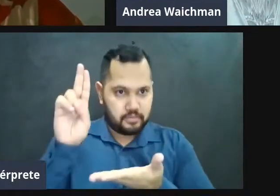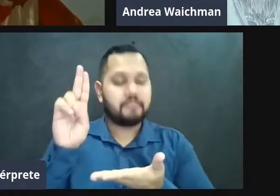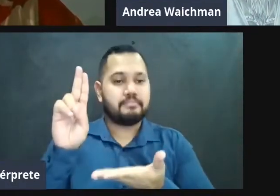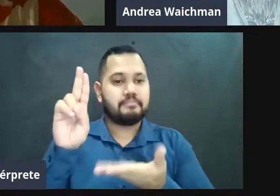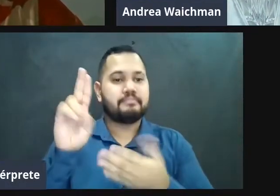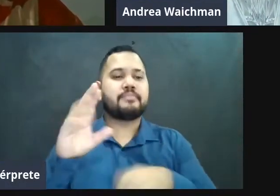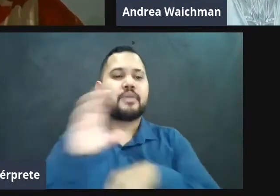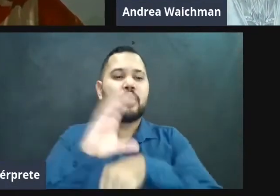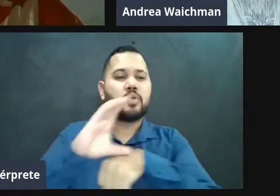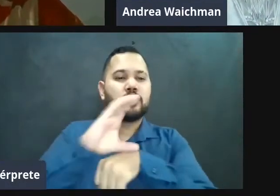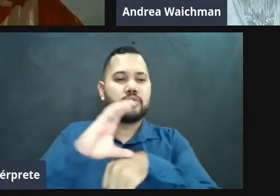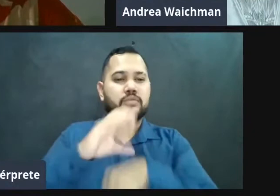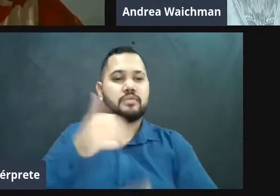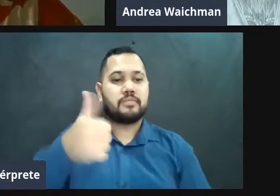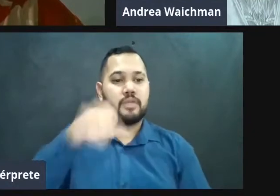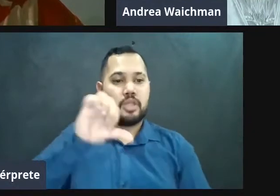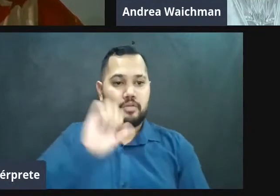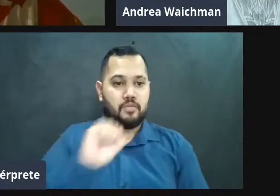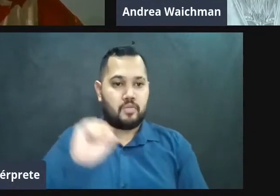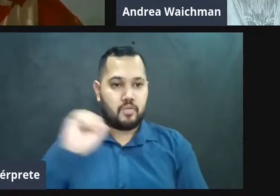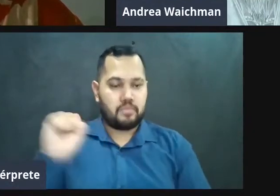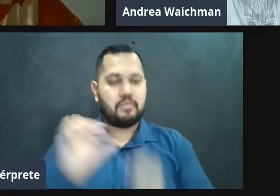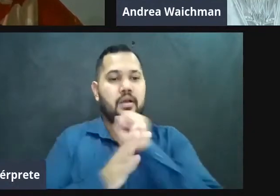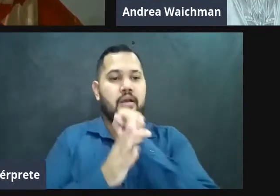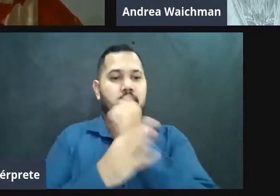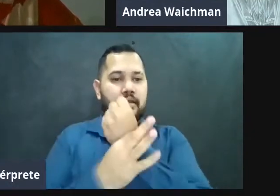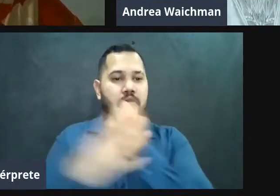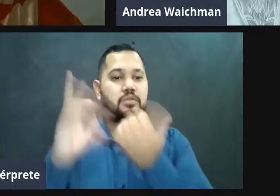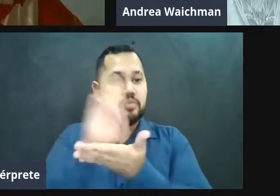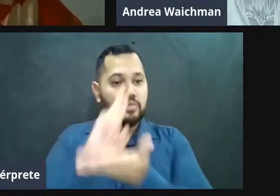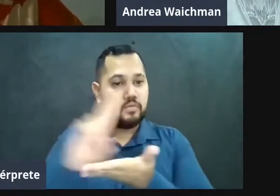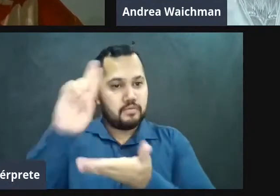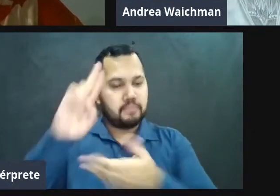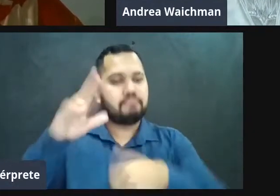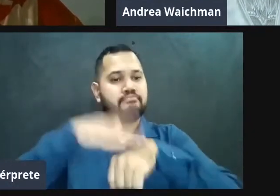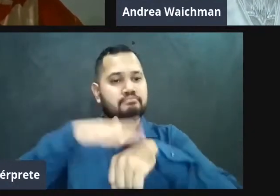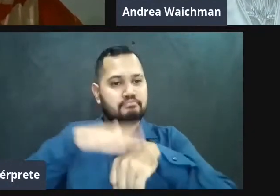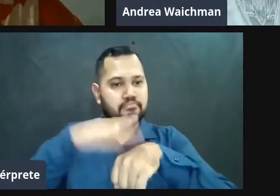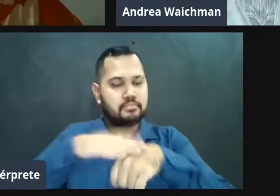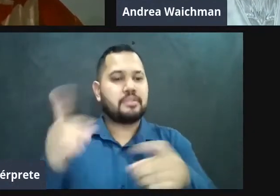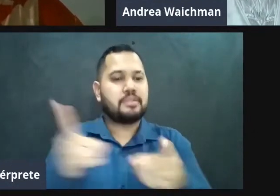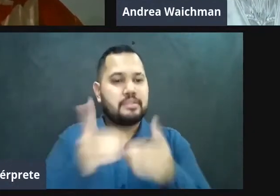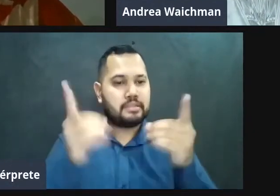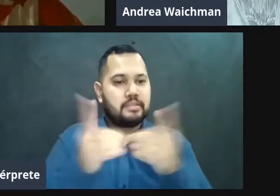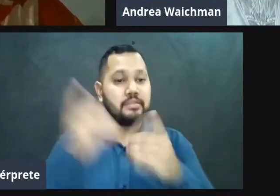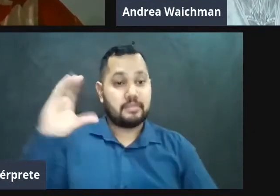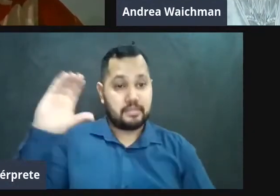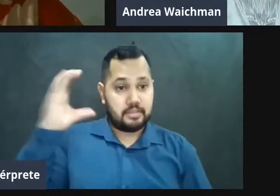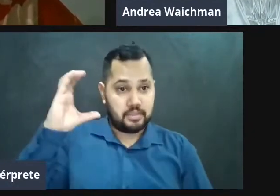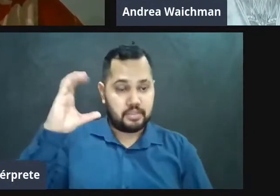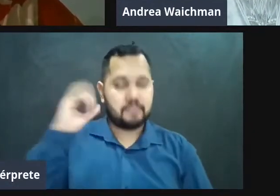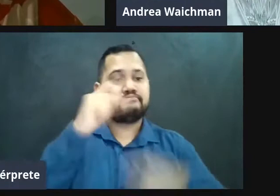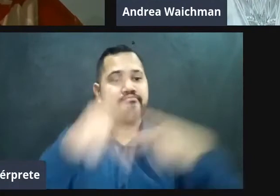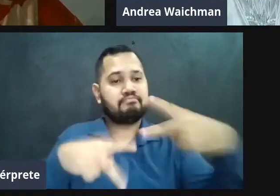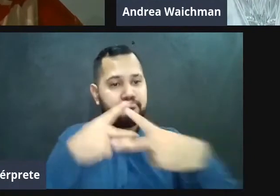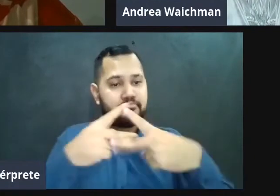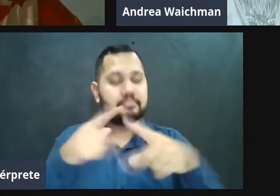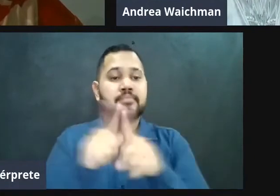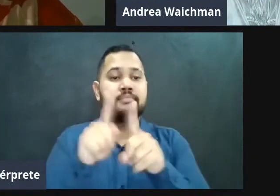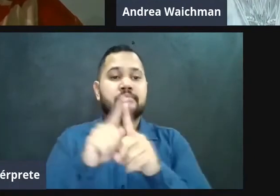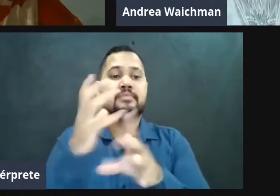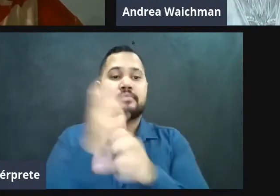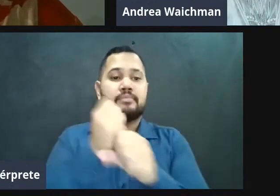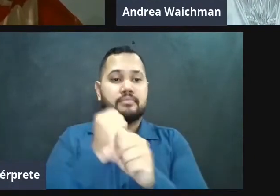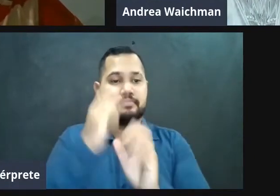de 1988 garante às universidades a autonomia didático-científica, administrativa e de gestão financeira